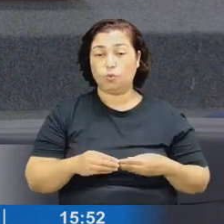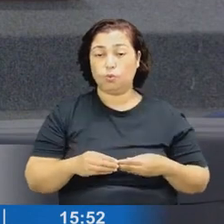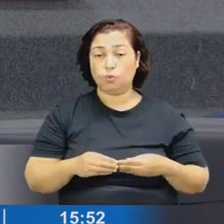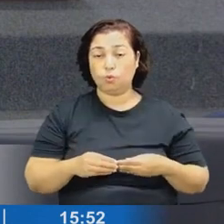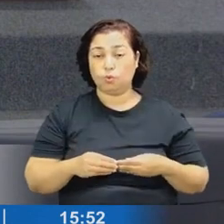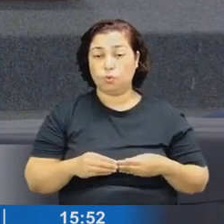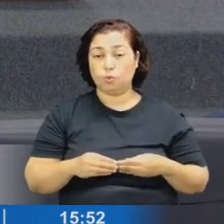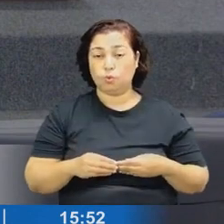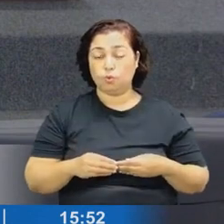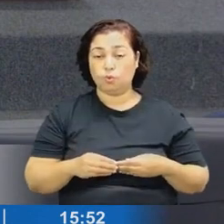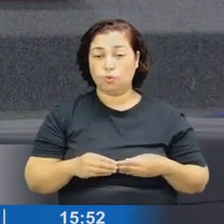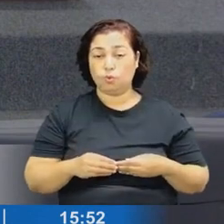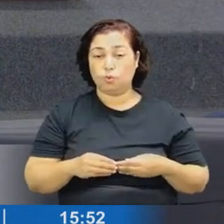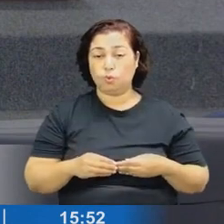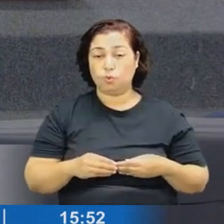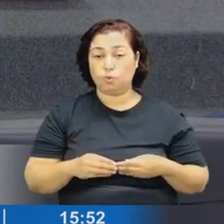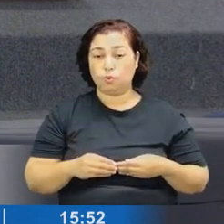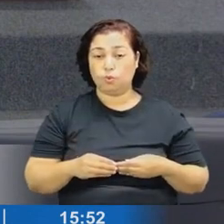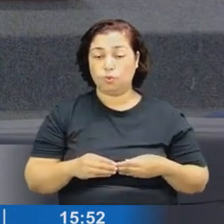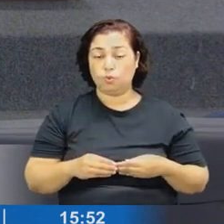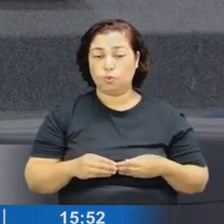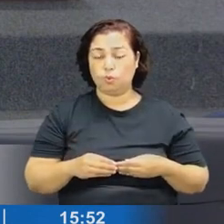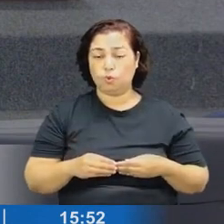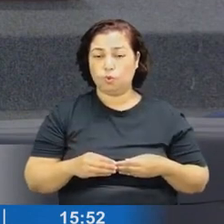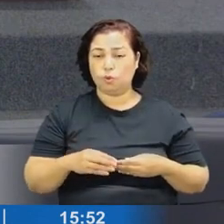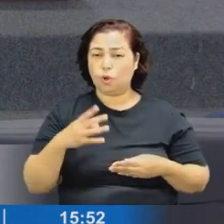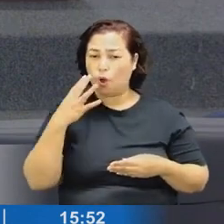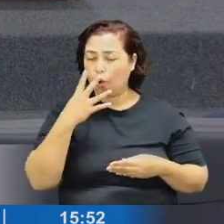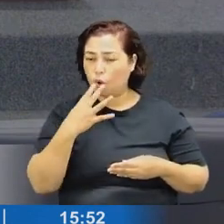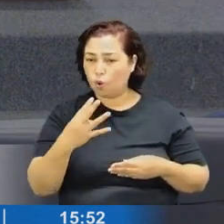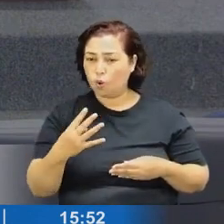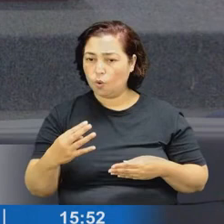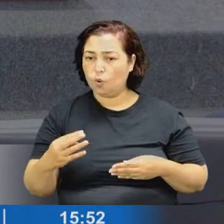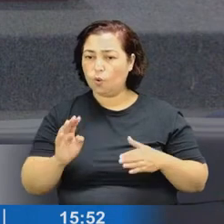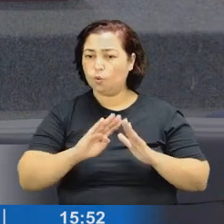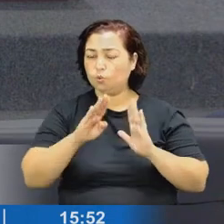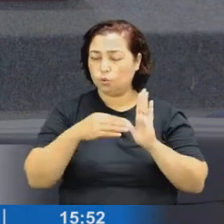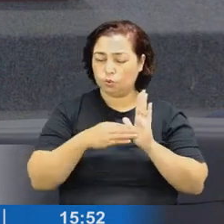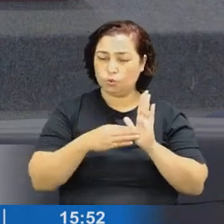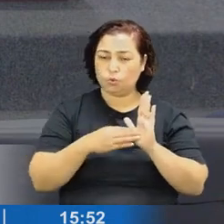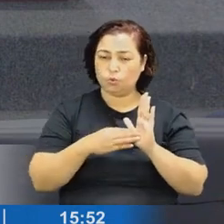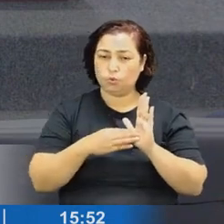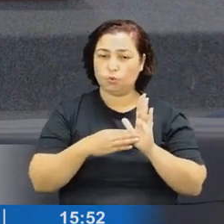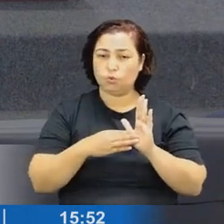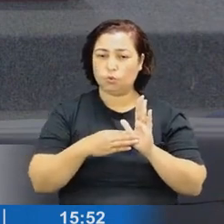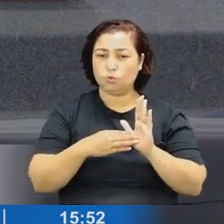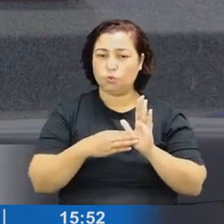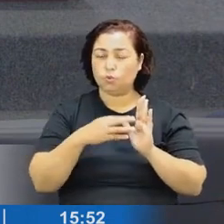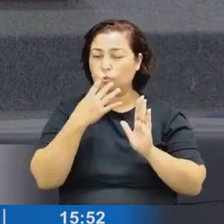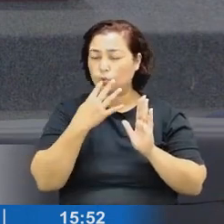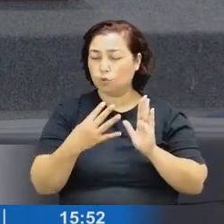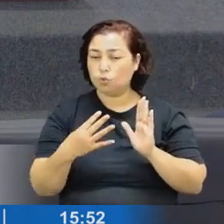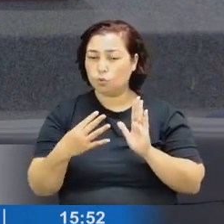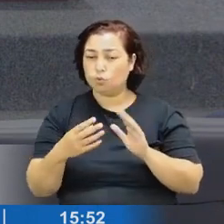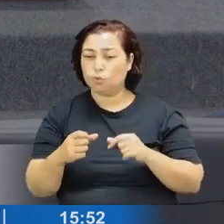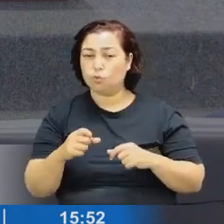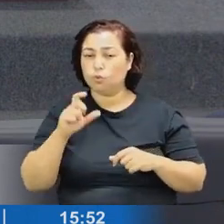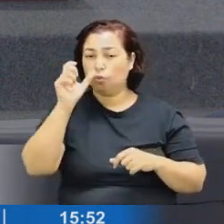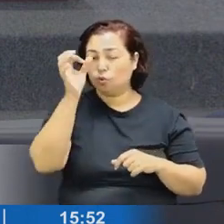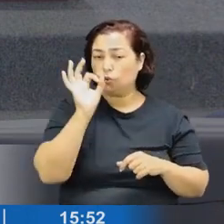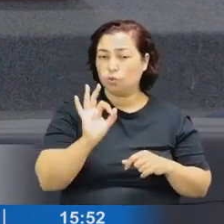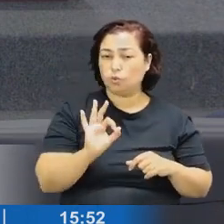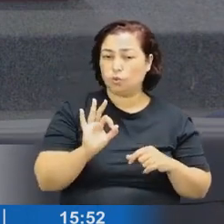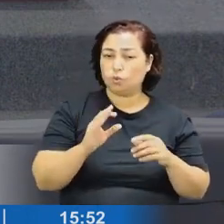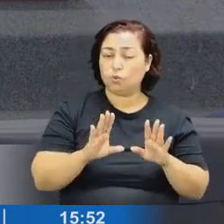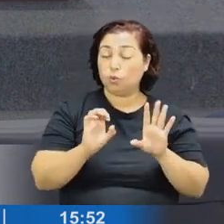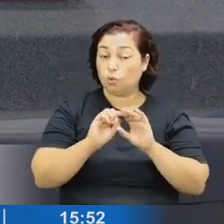não design mesmo assim as cores a cor da coisa bem específico padrão mesmo tem que ter uma palheta de cor tem que ter uma fonte certinha só